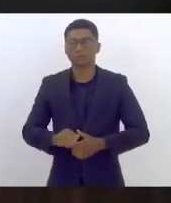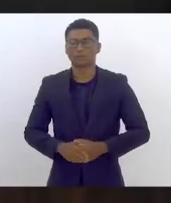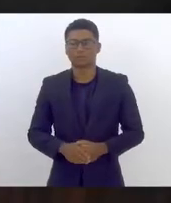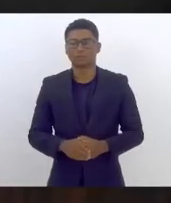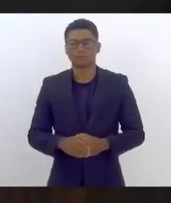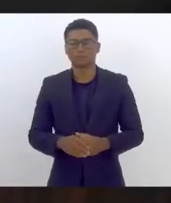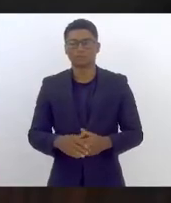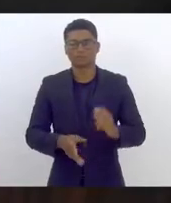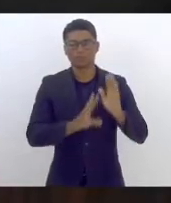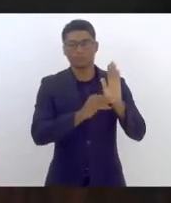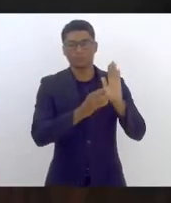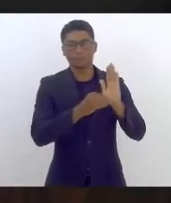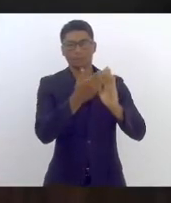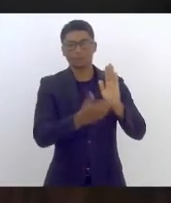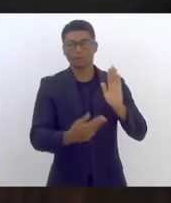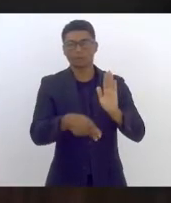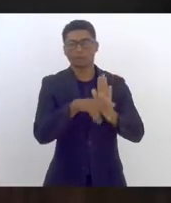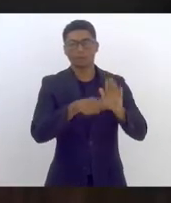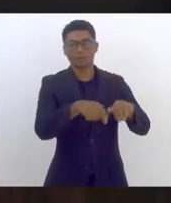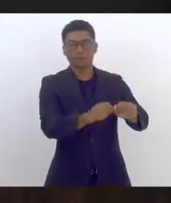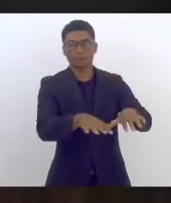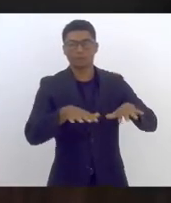as emendas de plenário